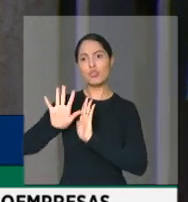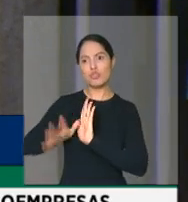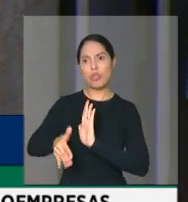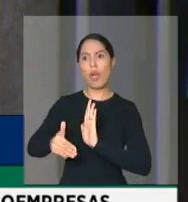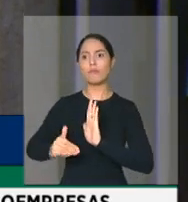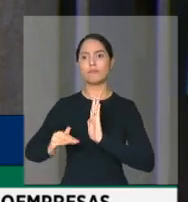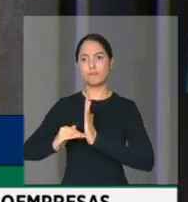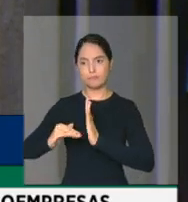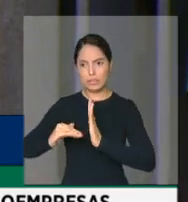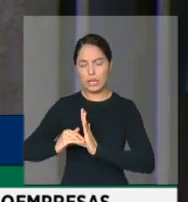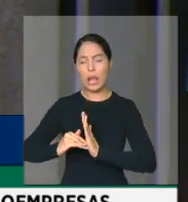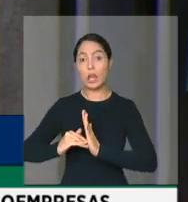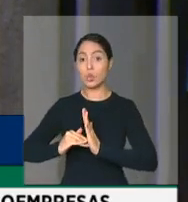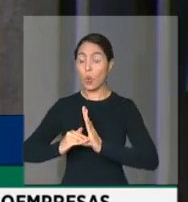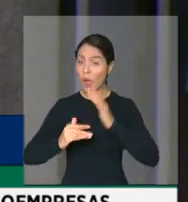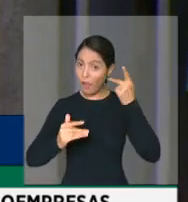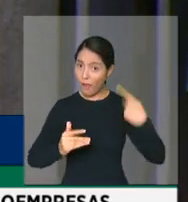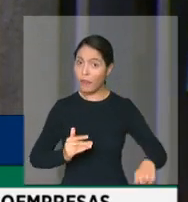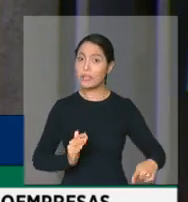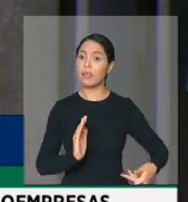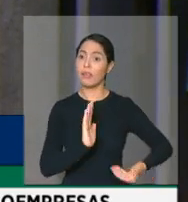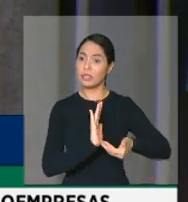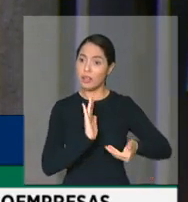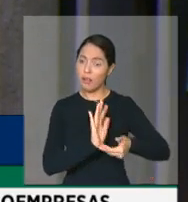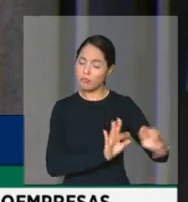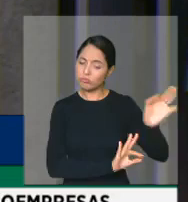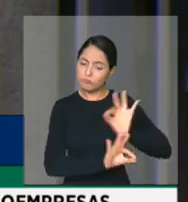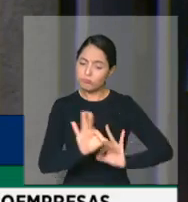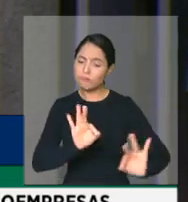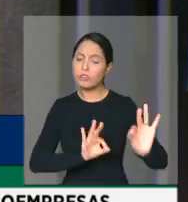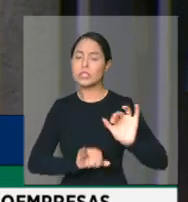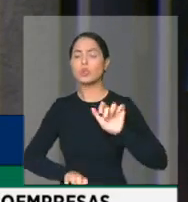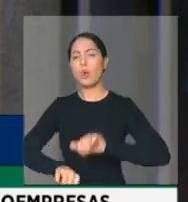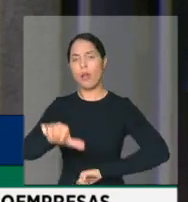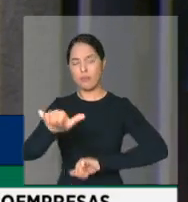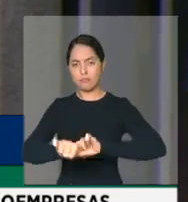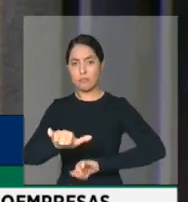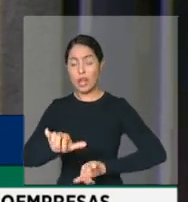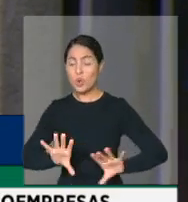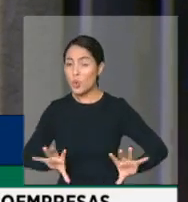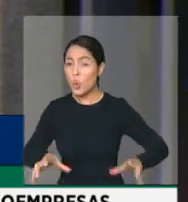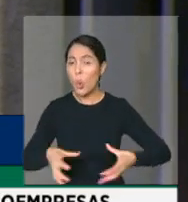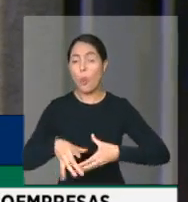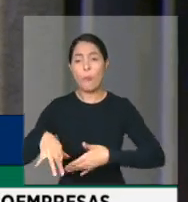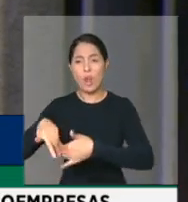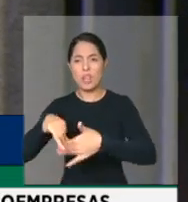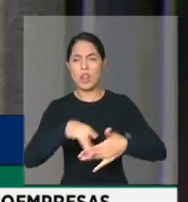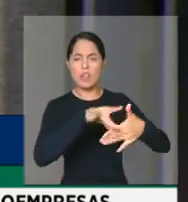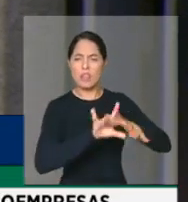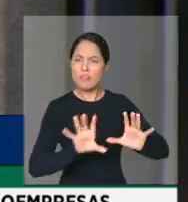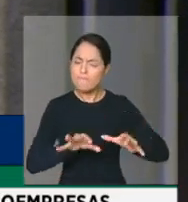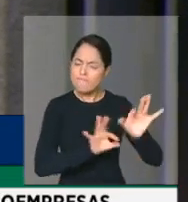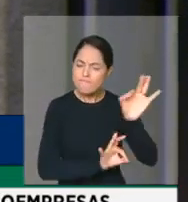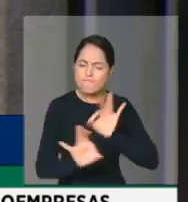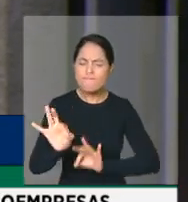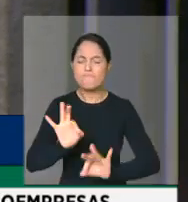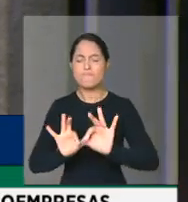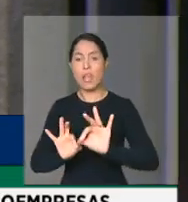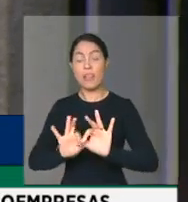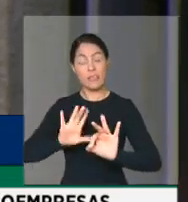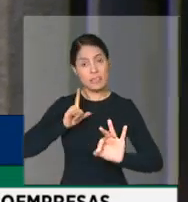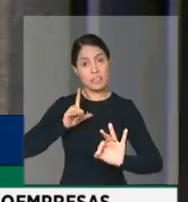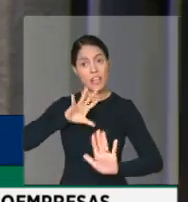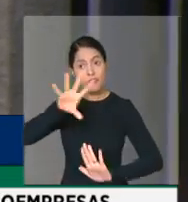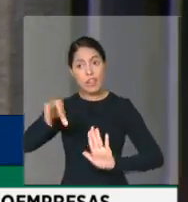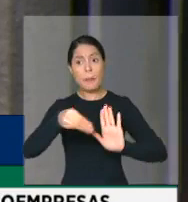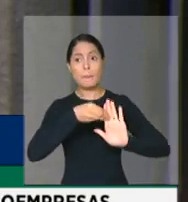aperfeiçoado nesta casa, em conjunto com todos os líderes. Várias emendas foram acatadas parcialmente ou integralmente,